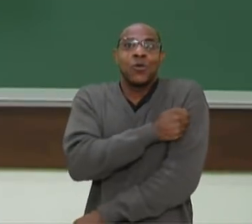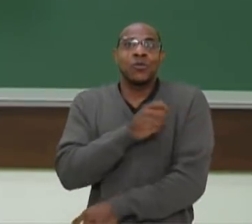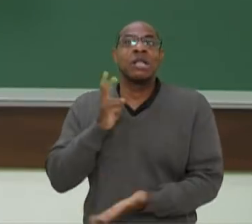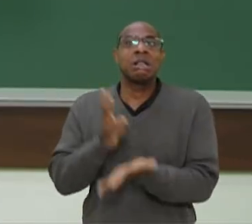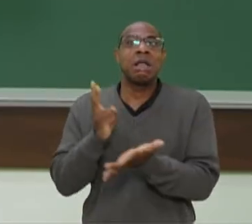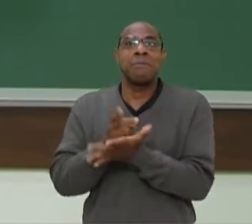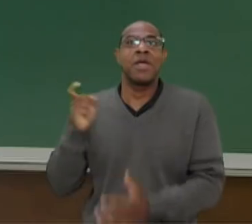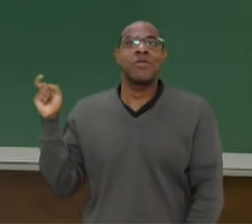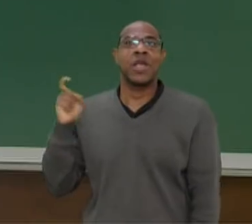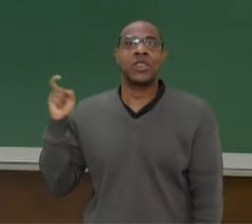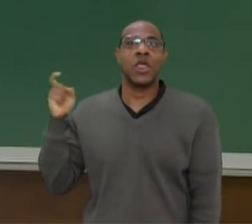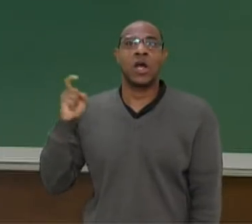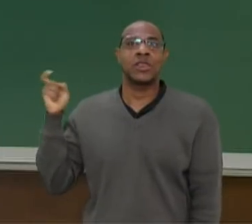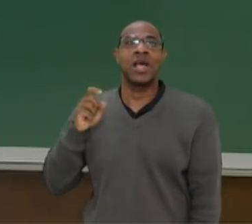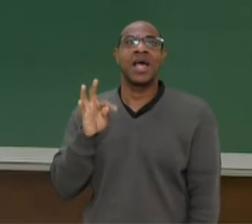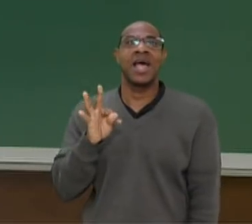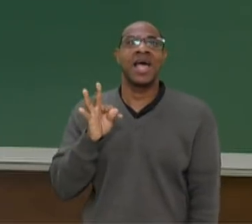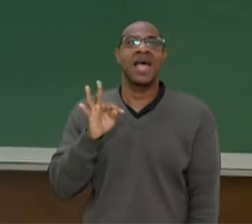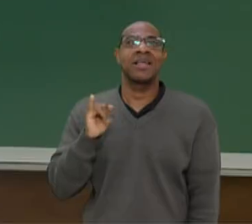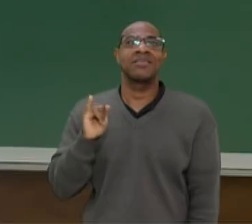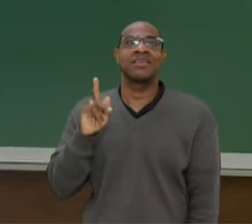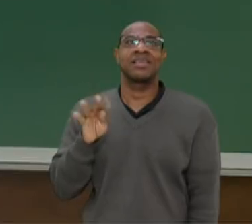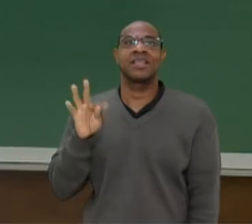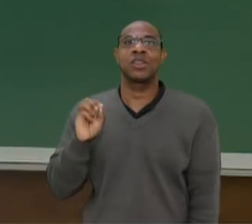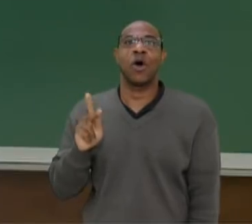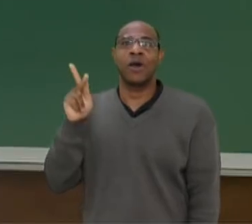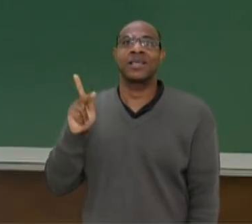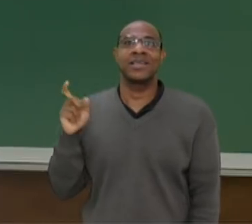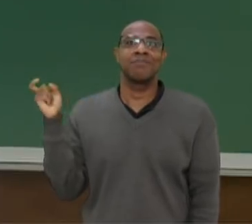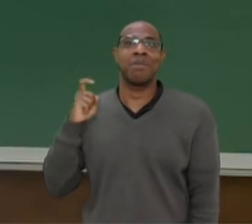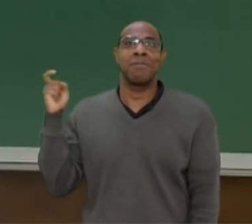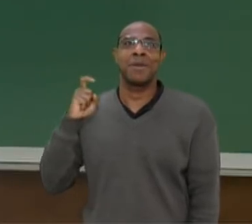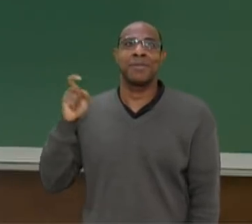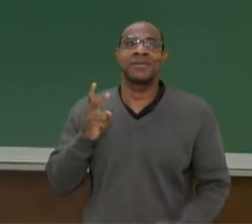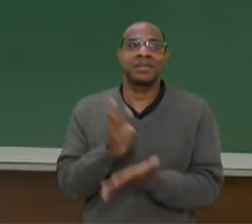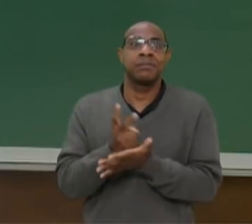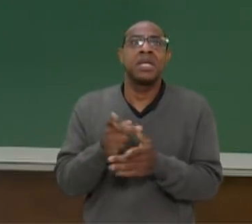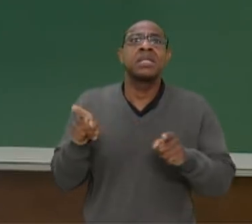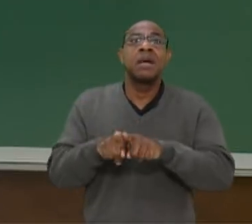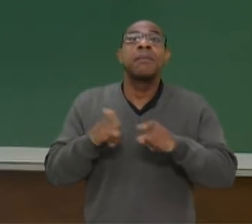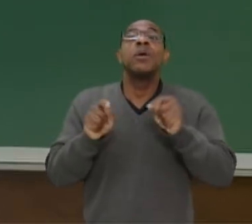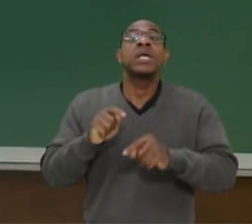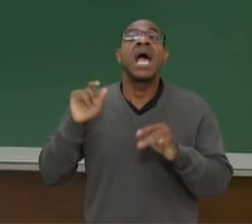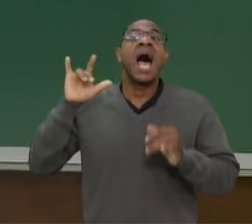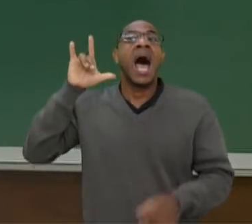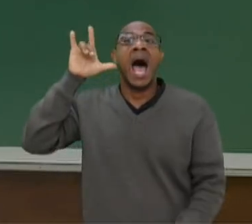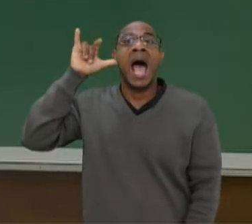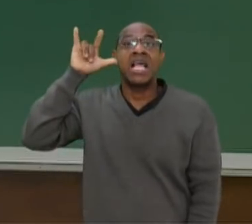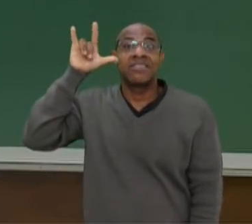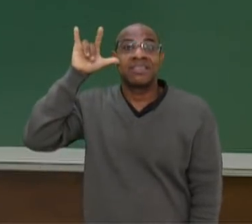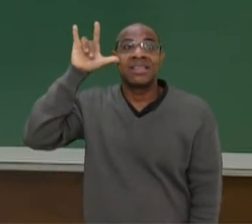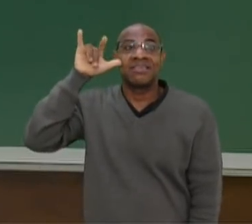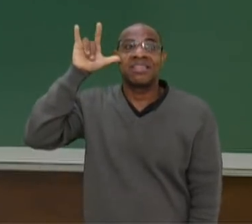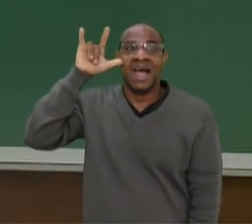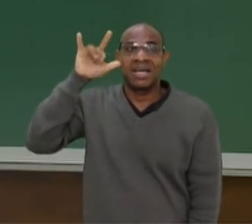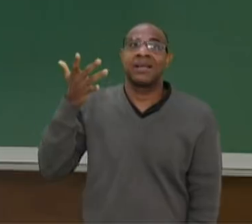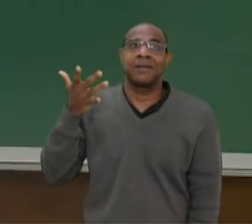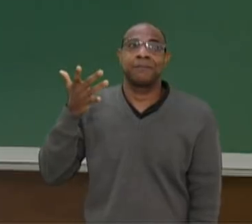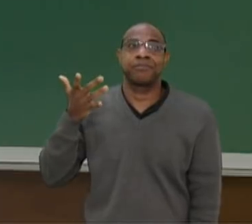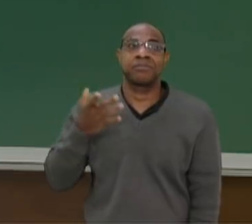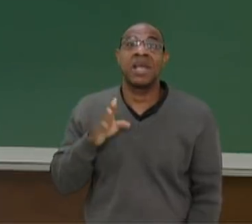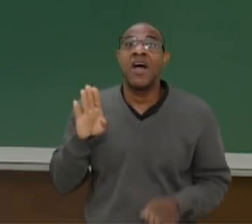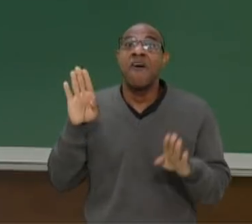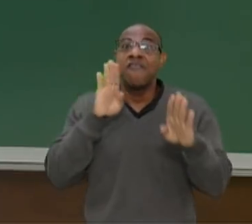E também o Instagram. O Instagram, ele veio para ficar. O Facebook já